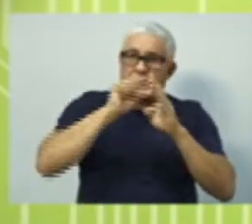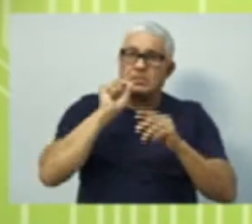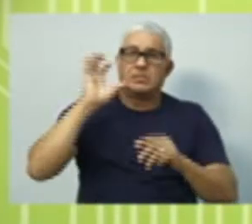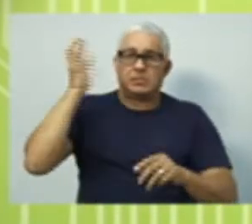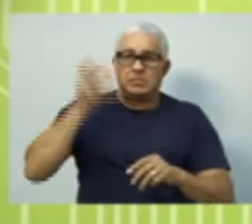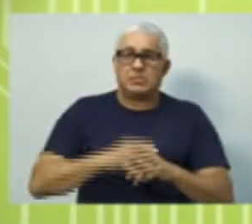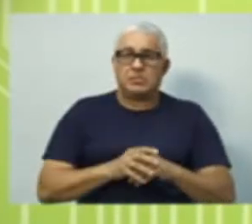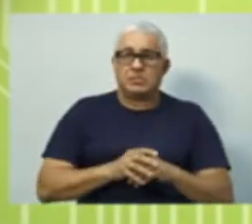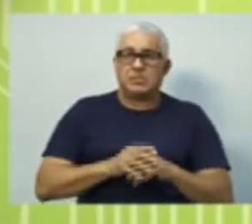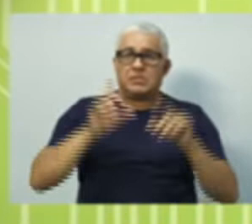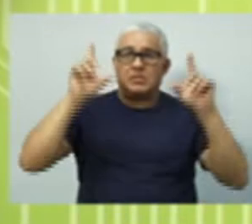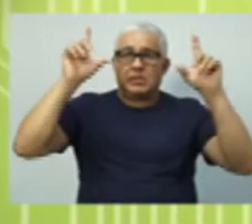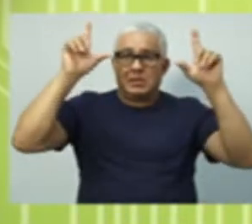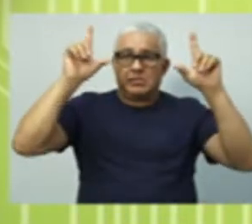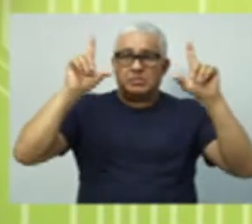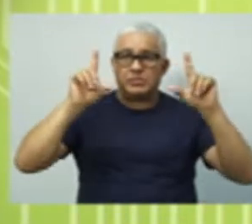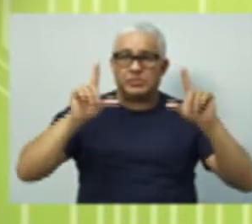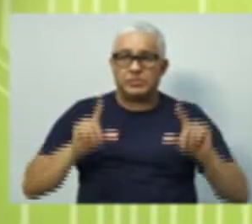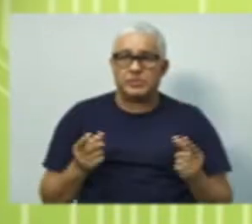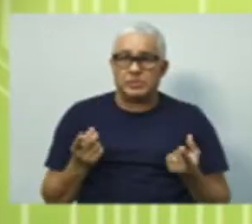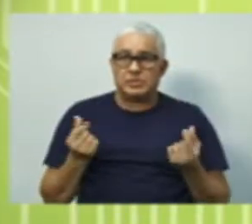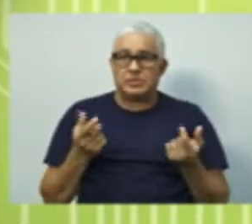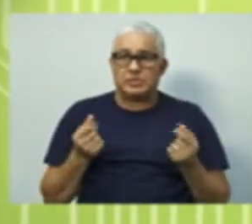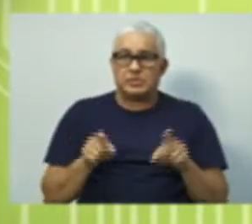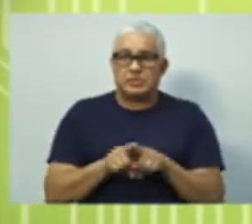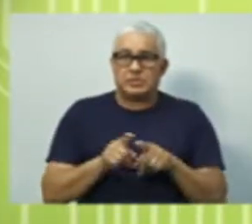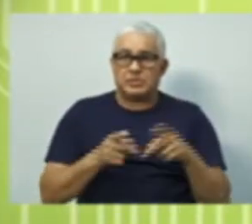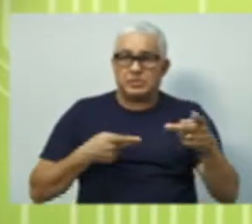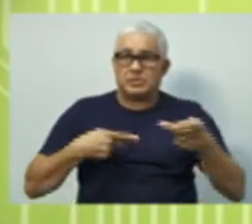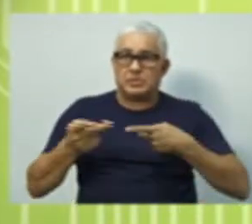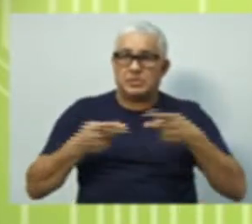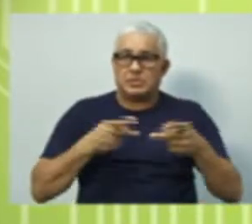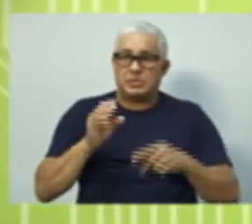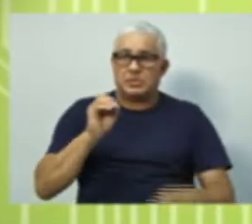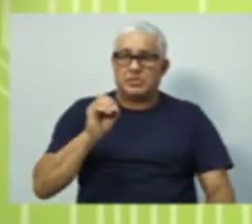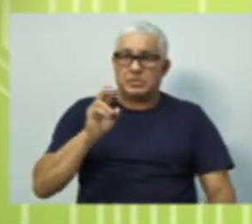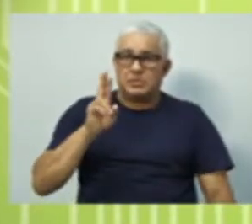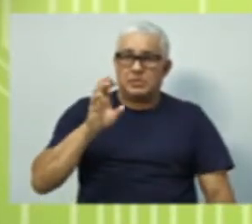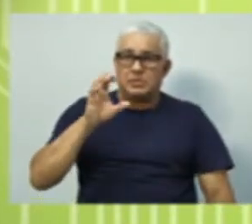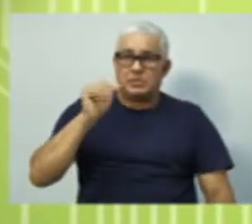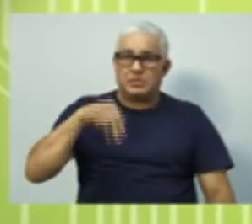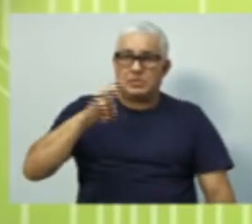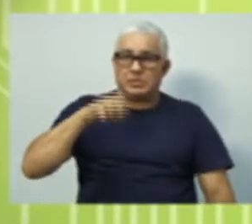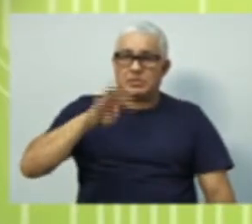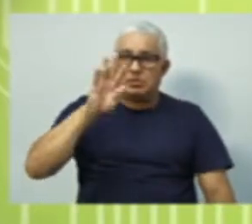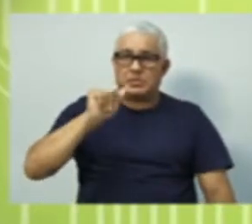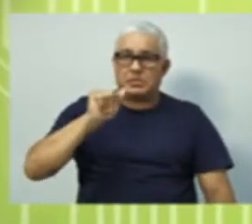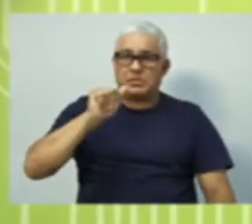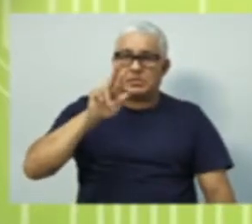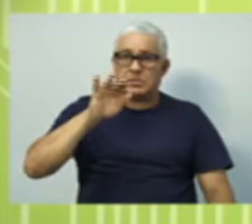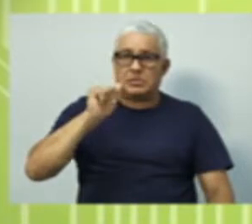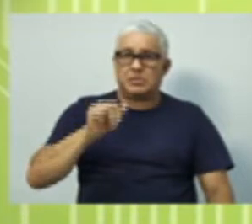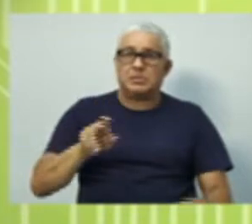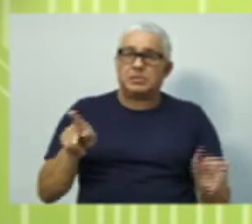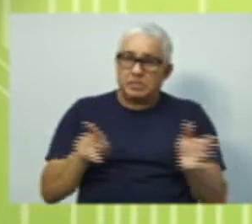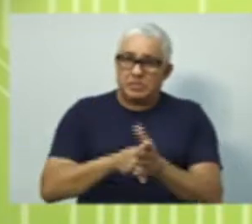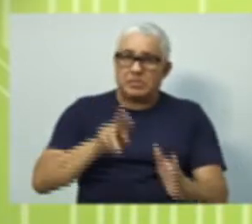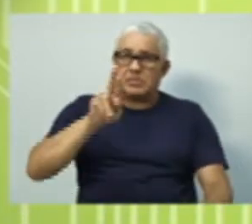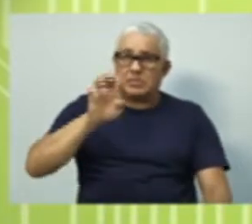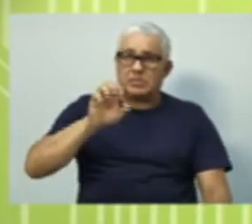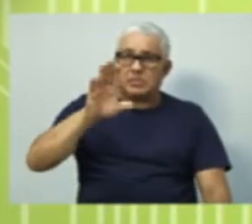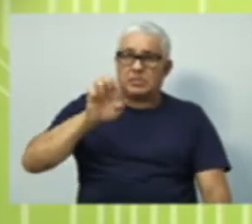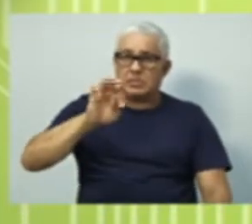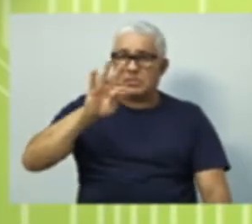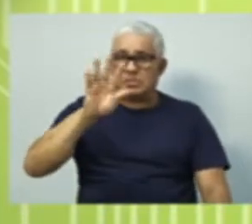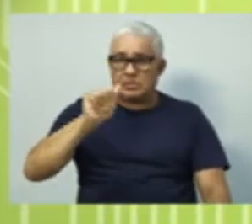Uma queda da arrecadação e das previsões orçamentárias de receita da barbearia. Então isso acontece na barbearia, que é